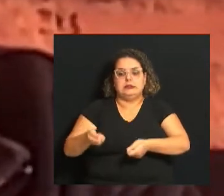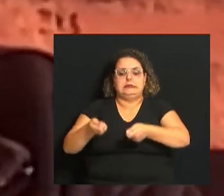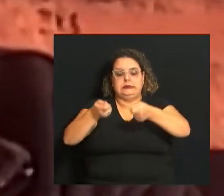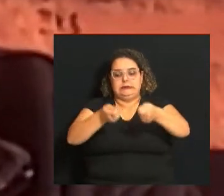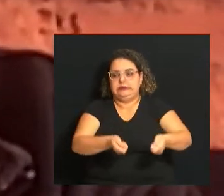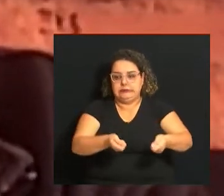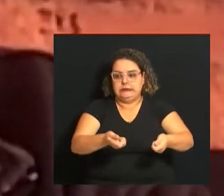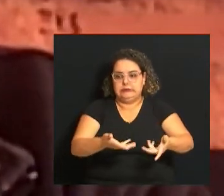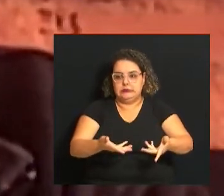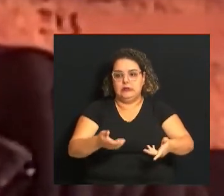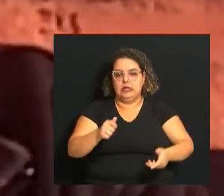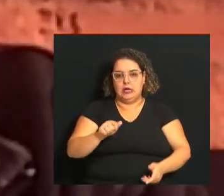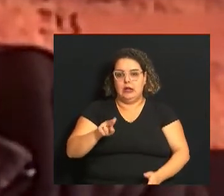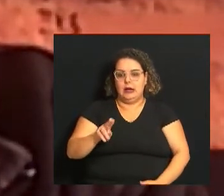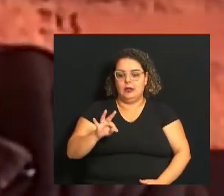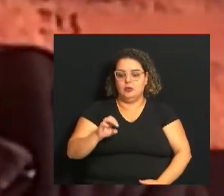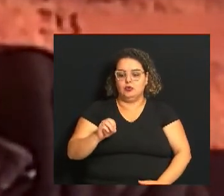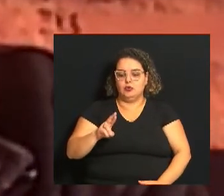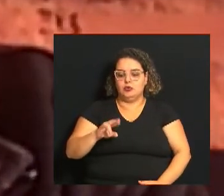autoritarista, né?